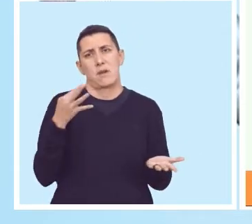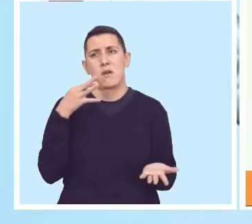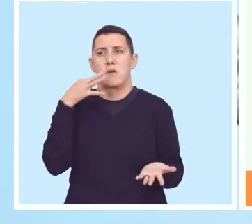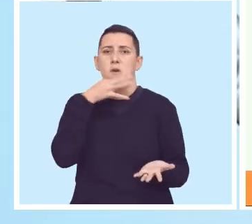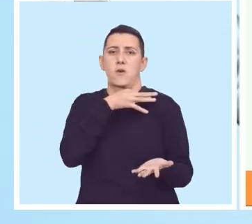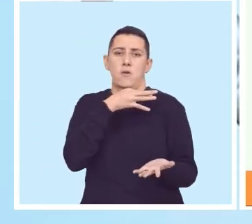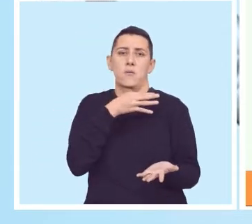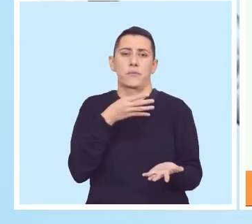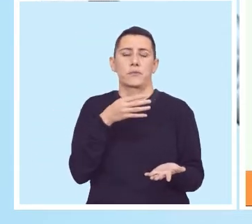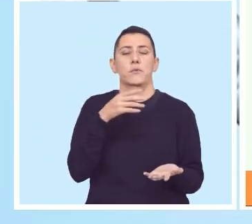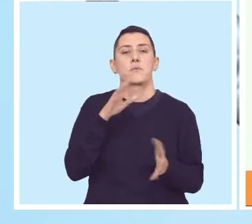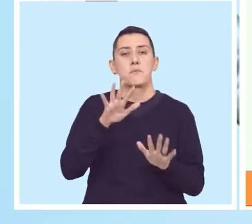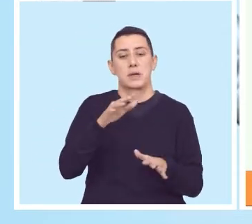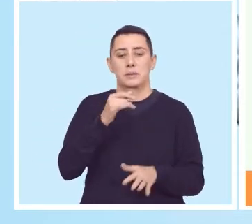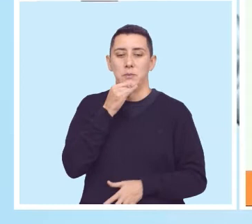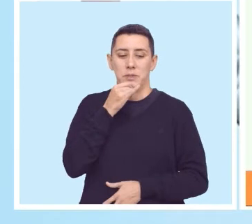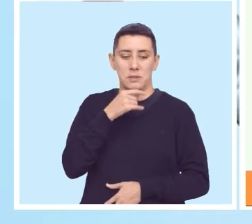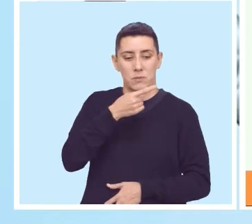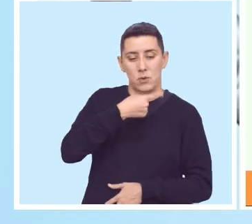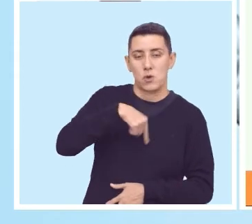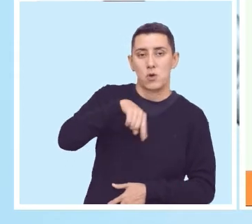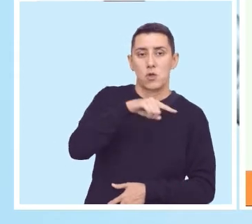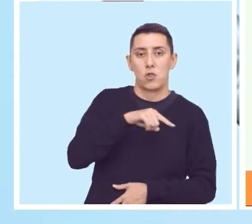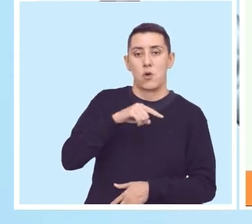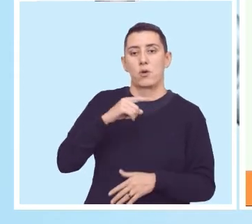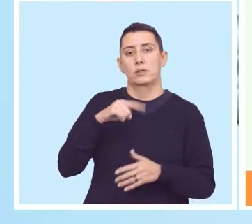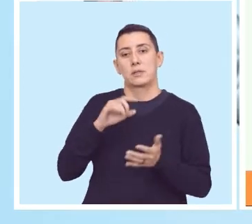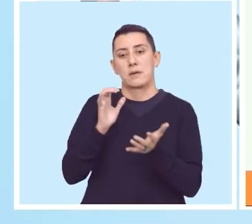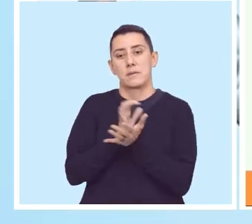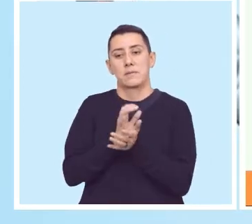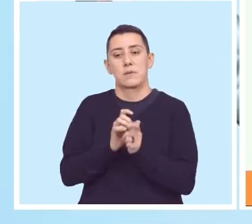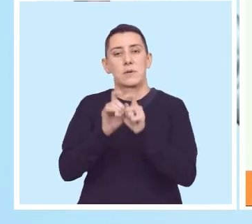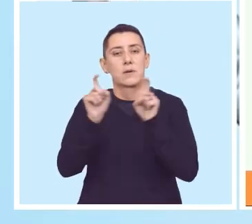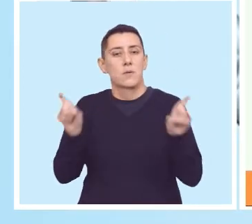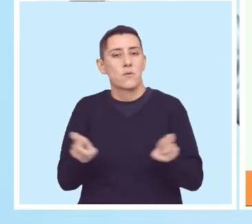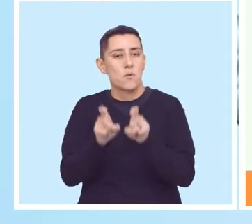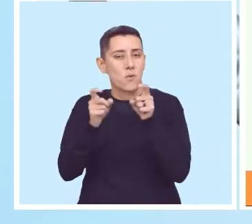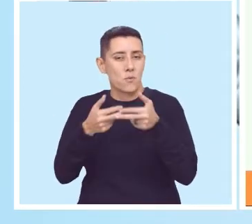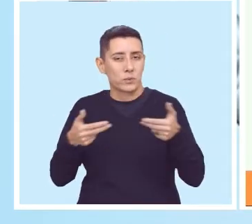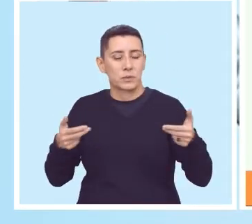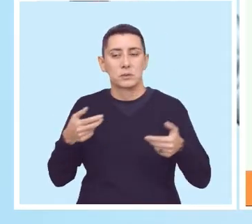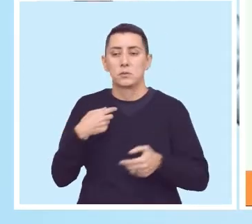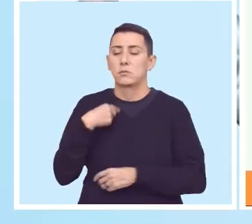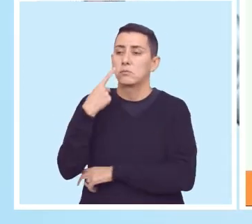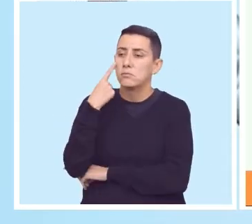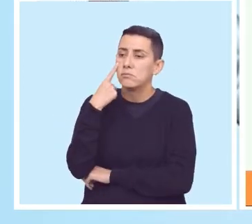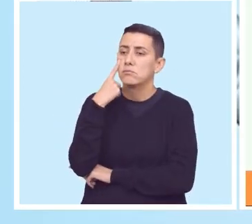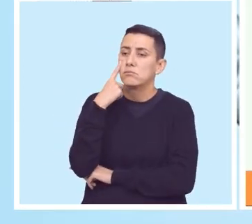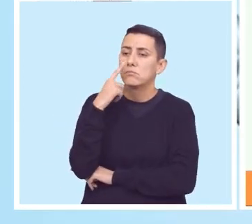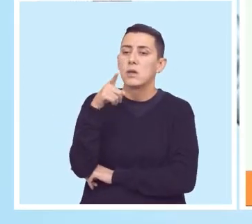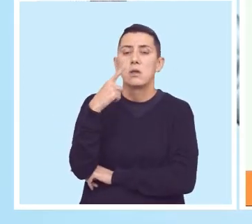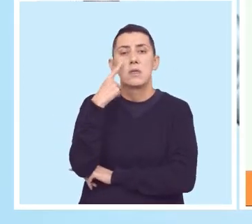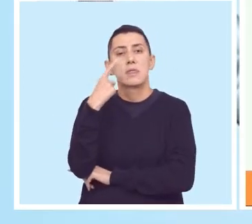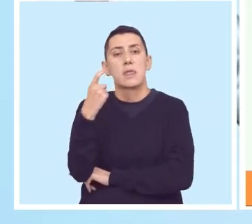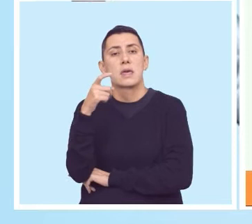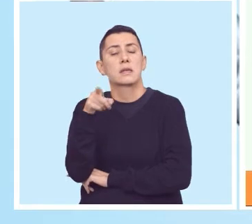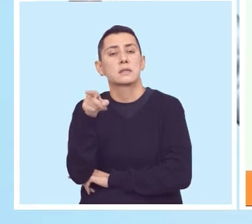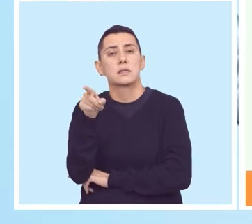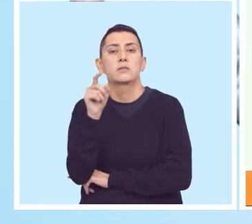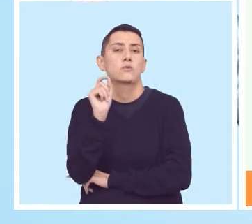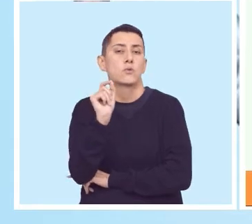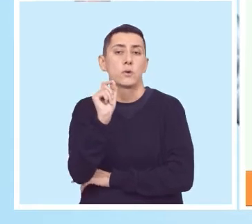da área, mas para nós aqui, mais da área de computação, isso aqui foi algo interessante.